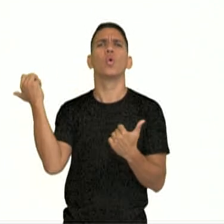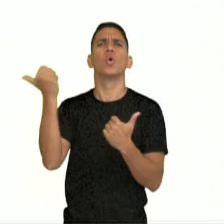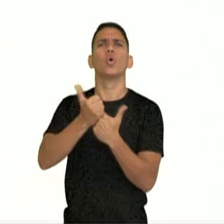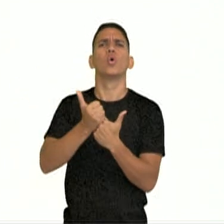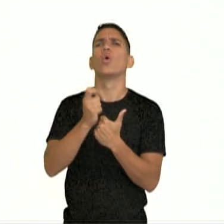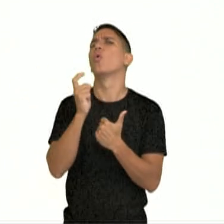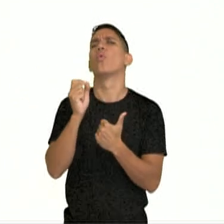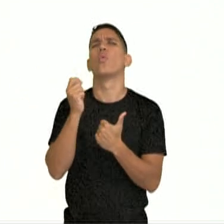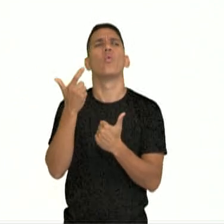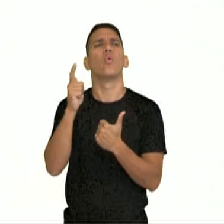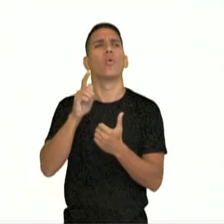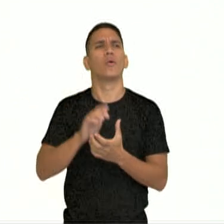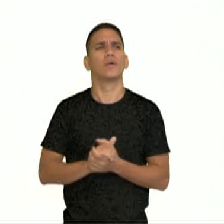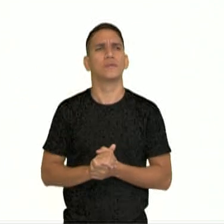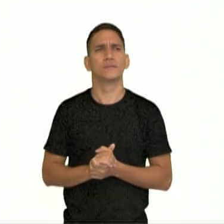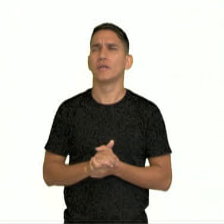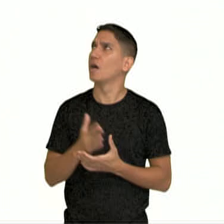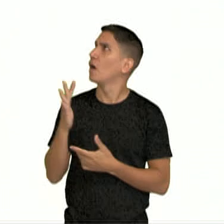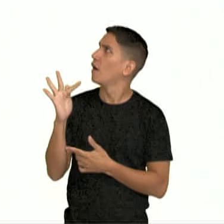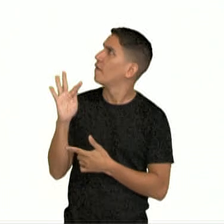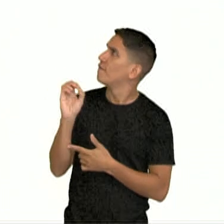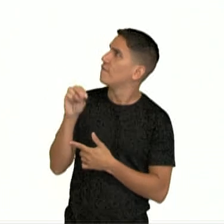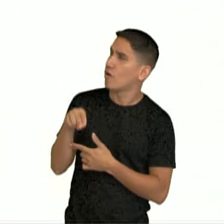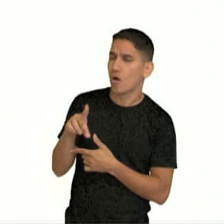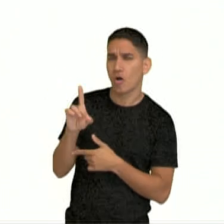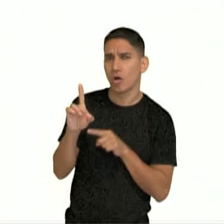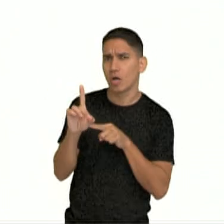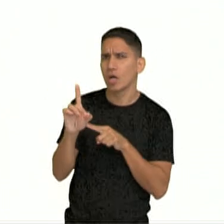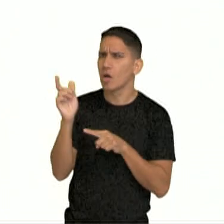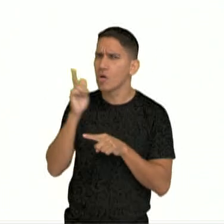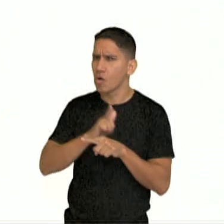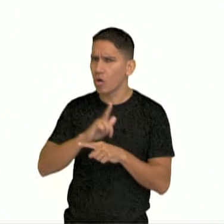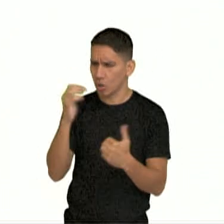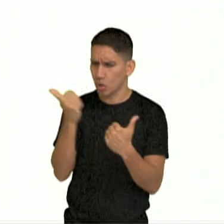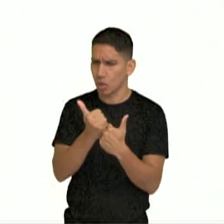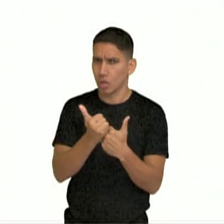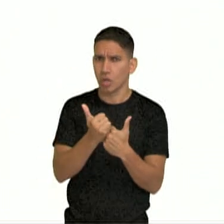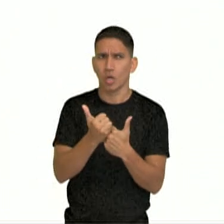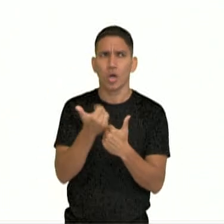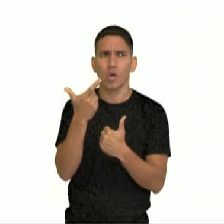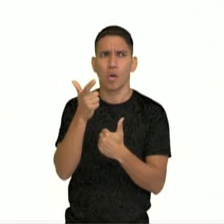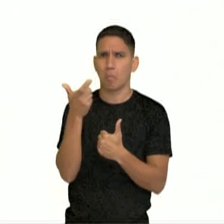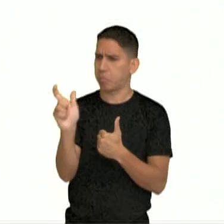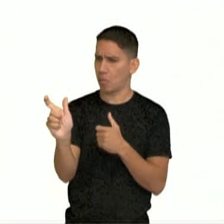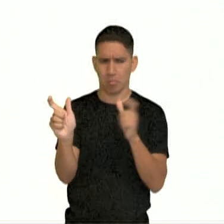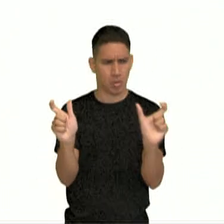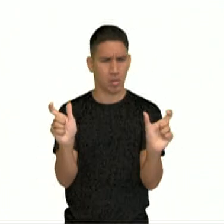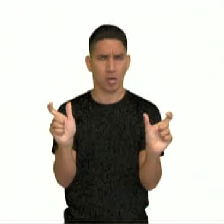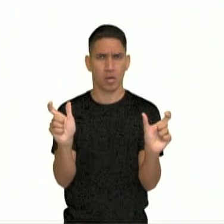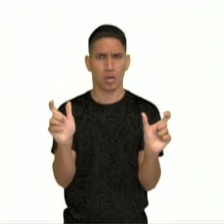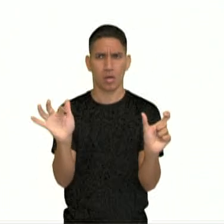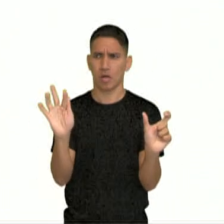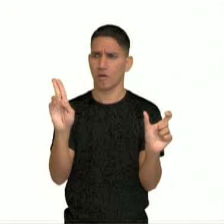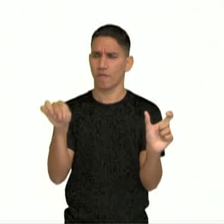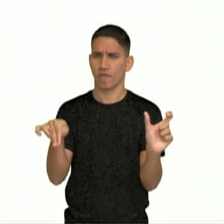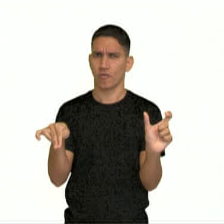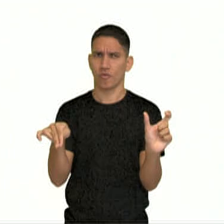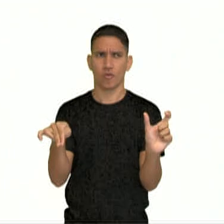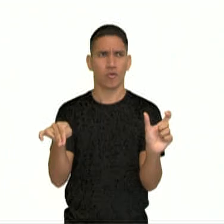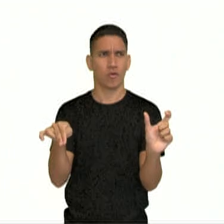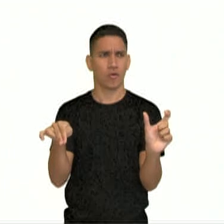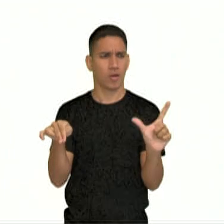por fun ou like? E aí, my family is fond of gadgets.